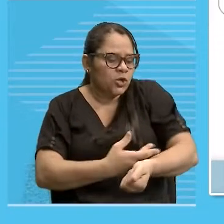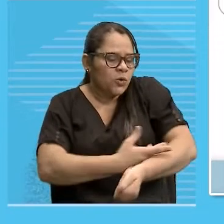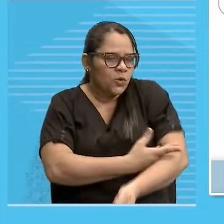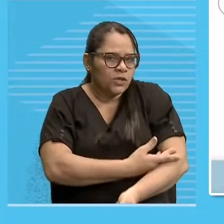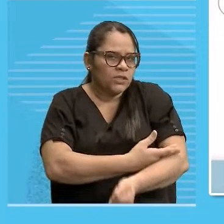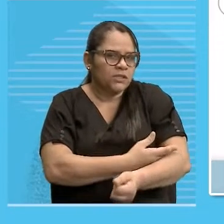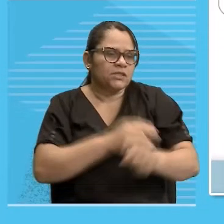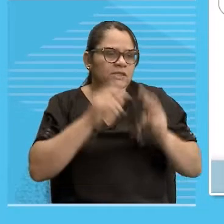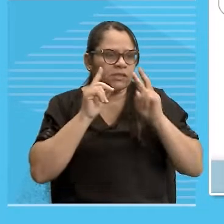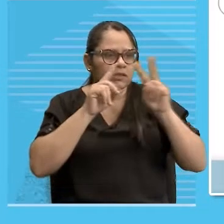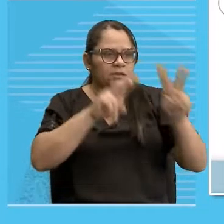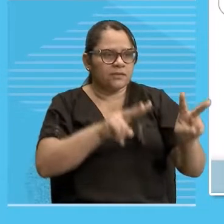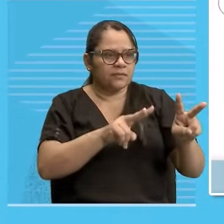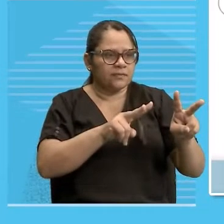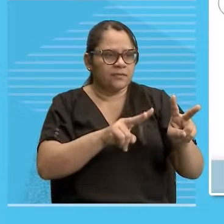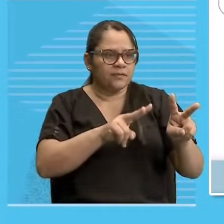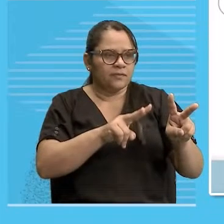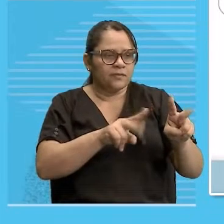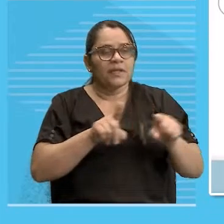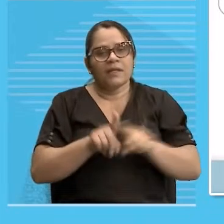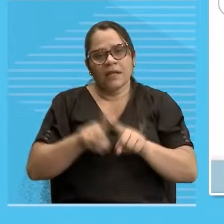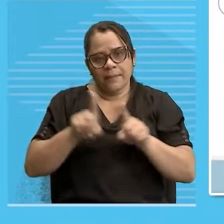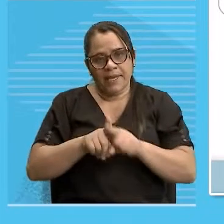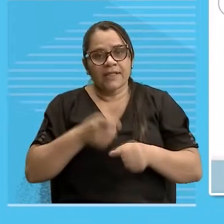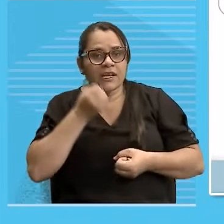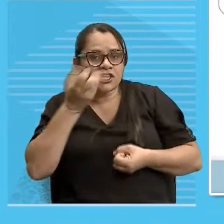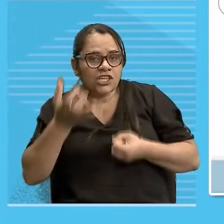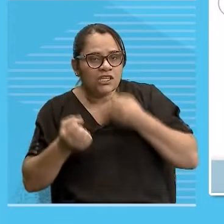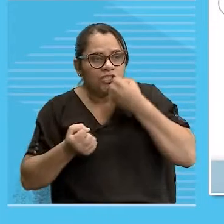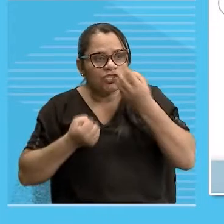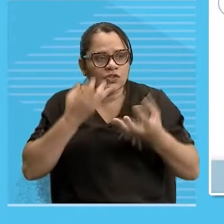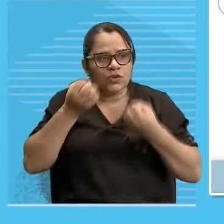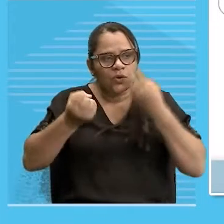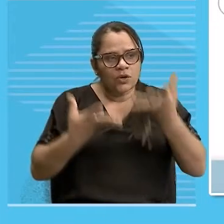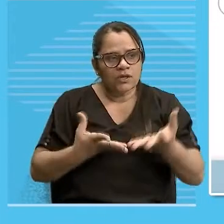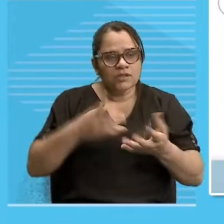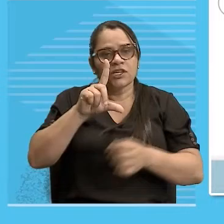locuções interjetivas, ó. Olha aí que bacana.